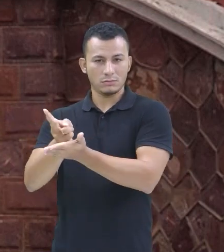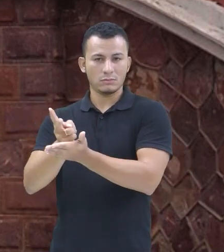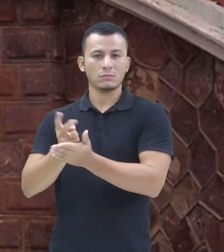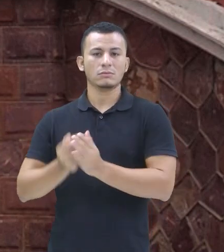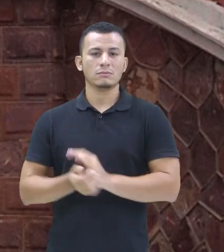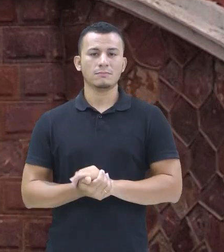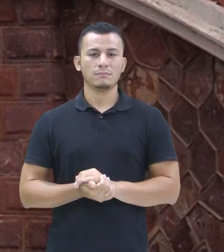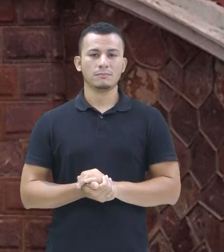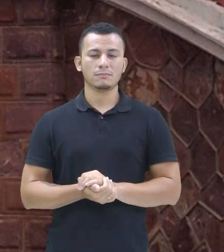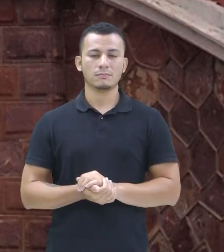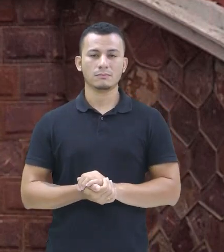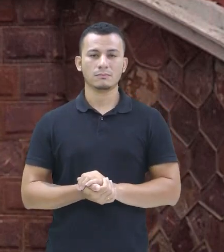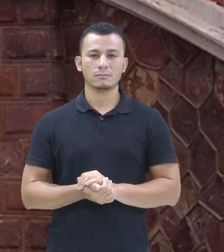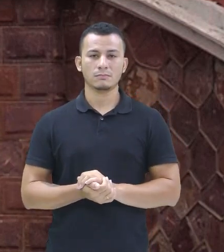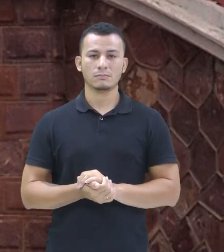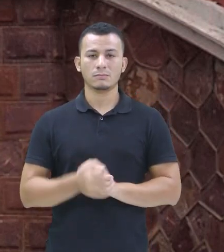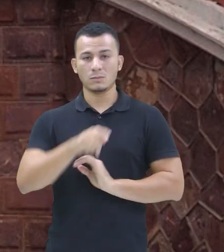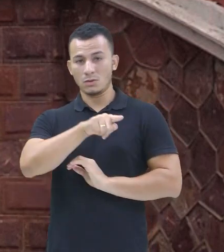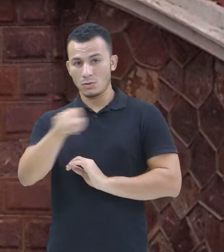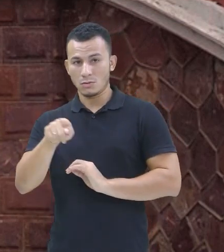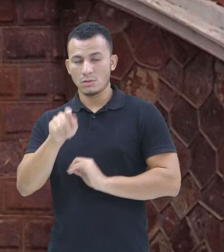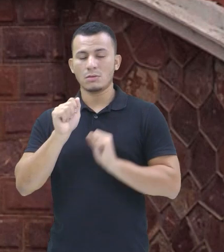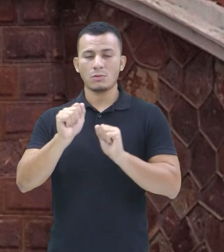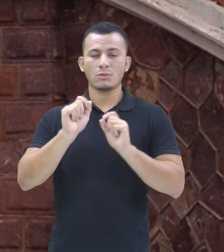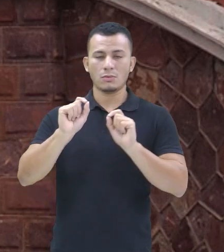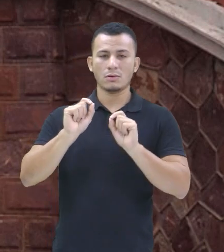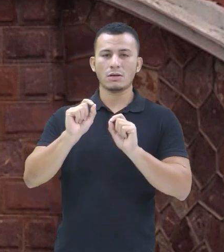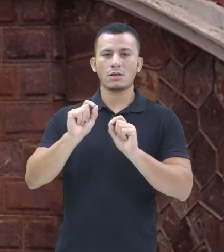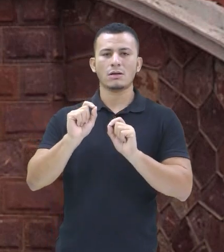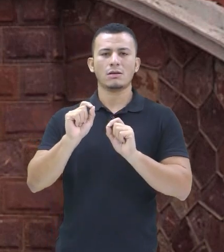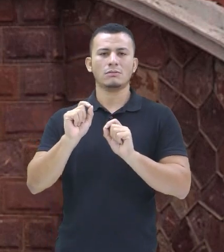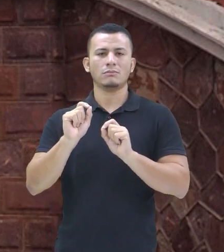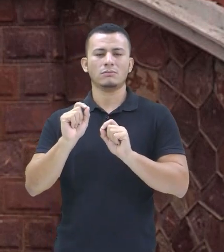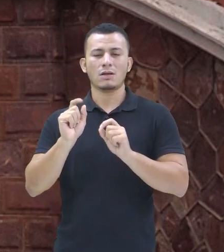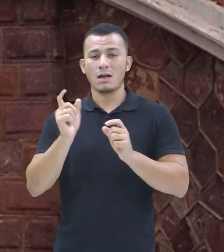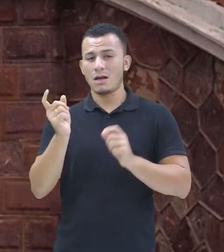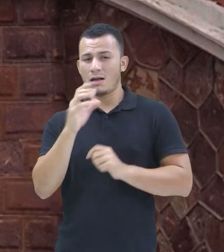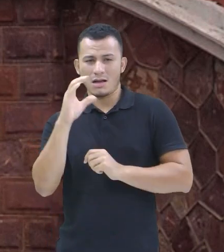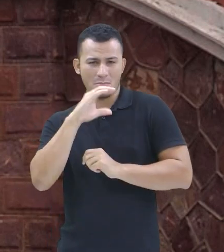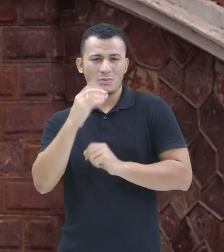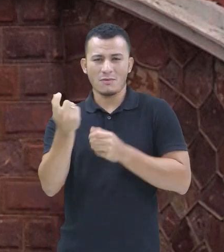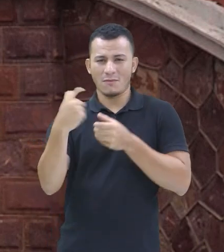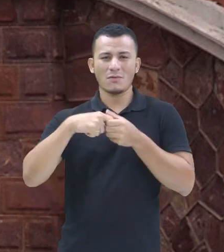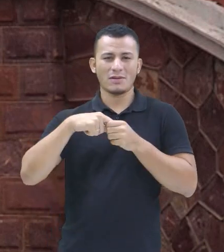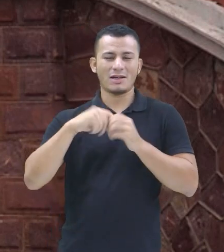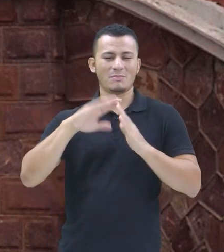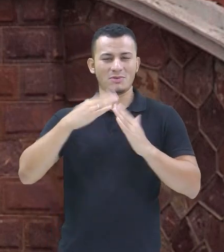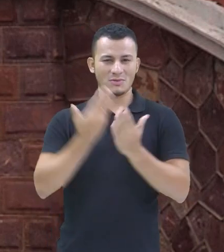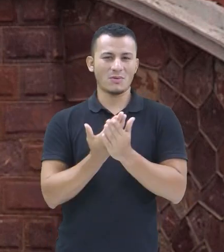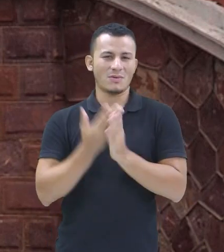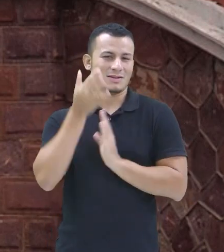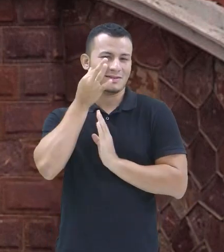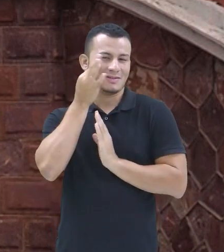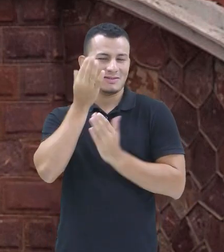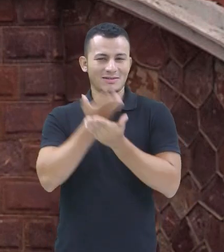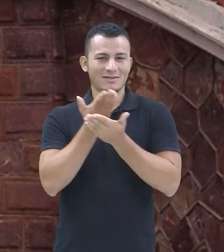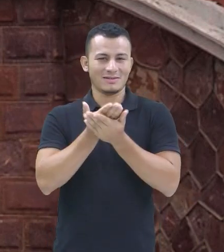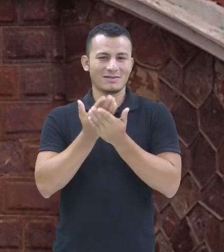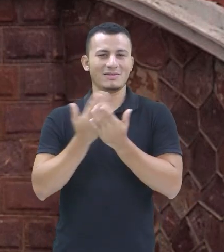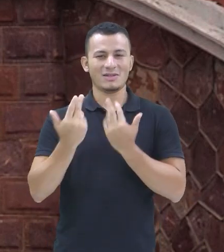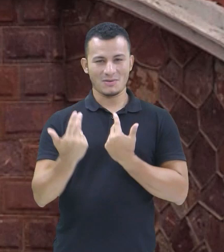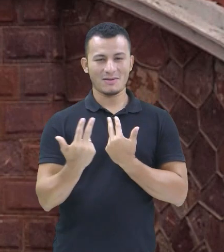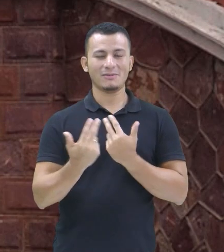cuidados necessários, tá bom? Para que você possa logo retornar para as aulas presenciais, assim como a professora.